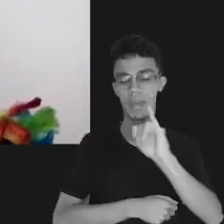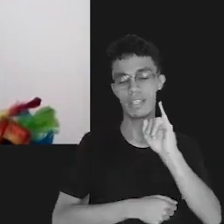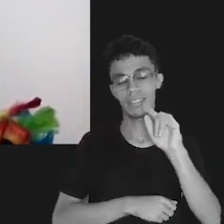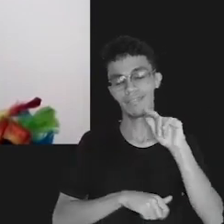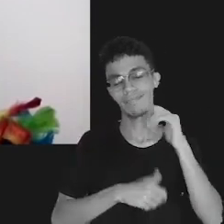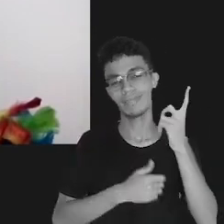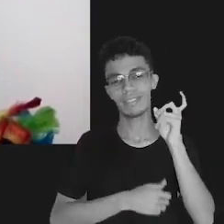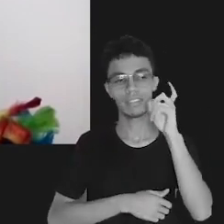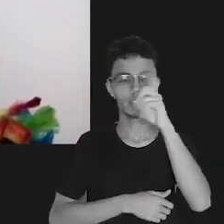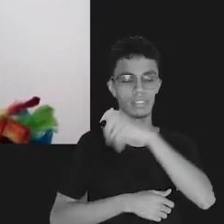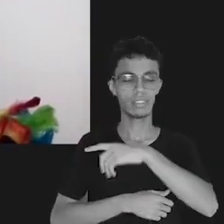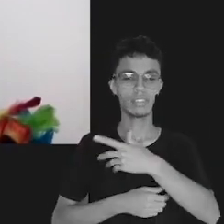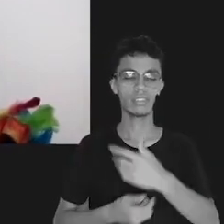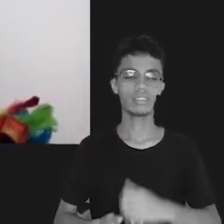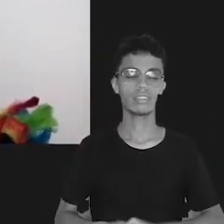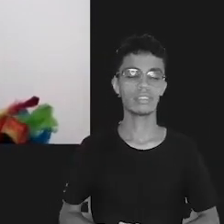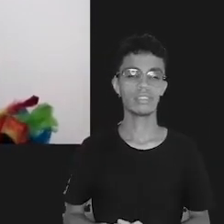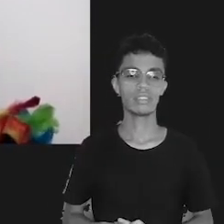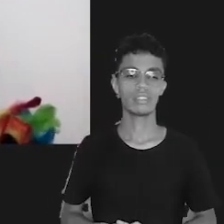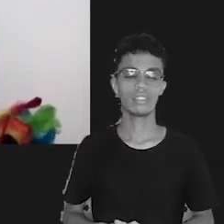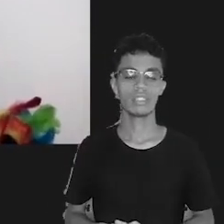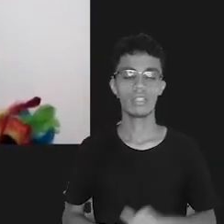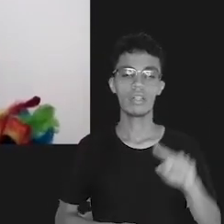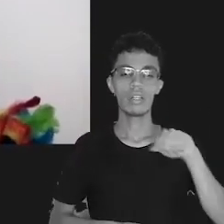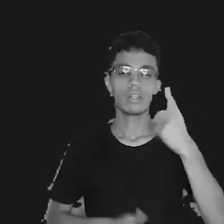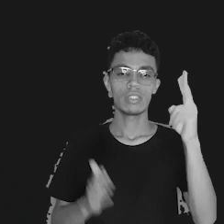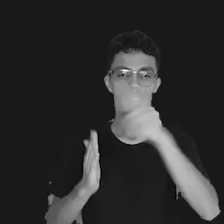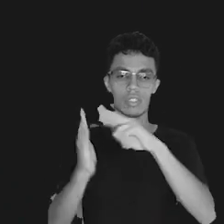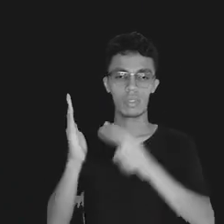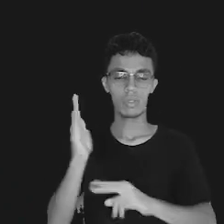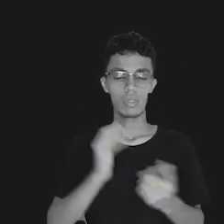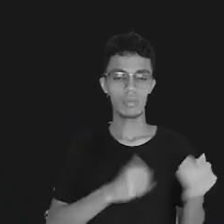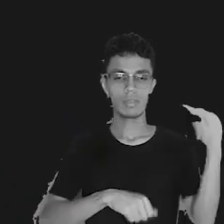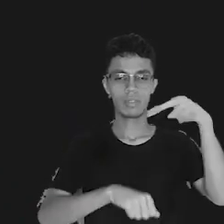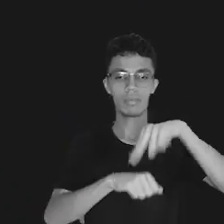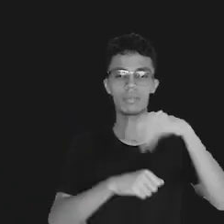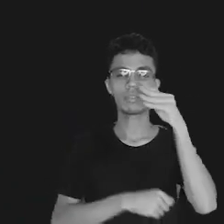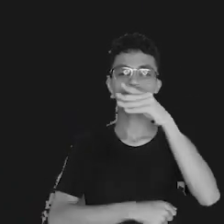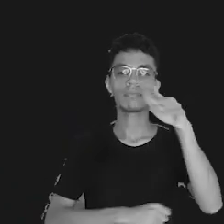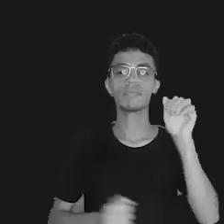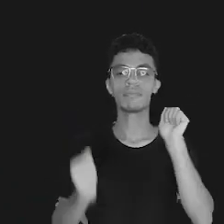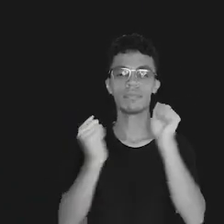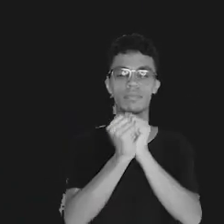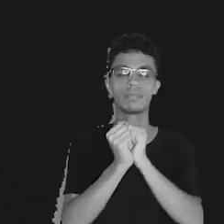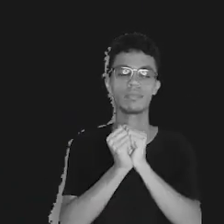ficou ficou para uma outra leitura para ele entrar nesse debate junto com a gente.